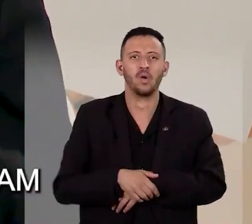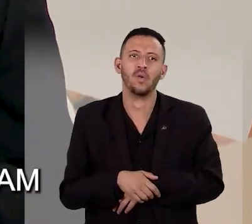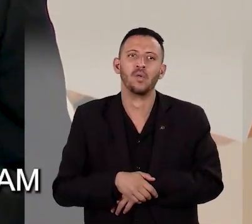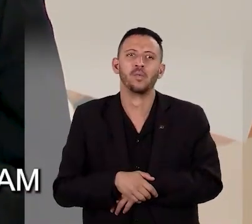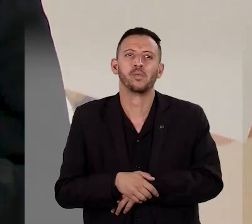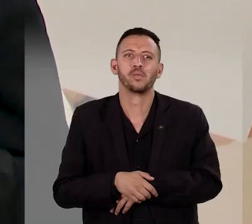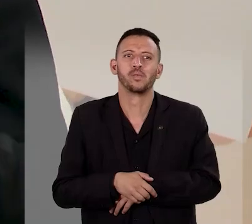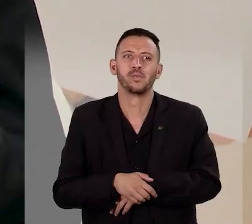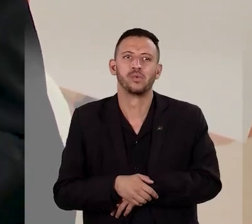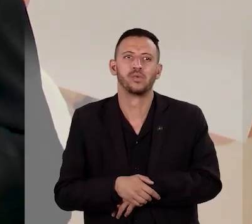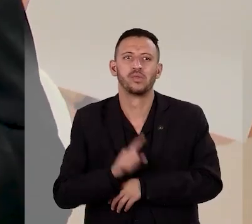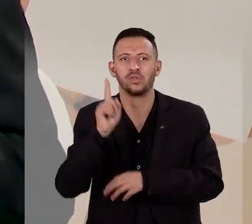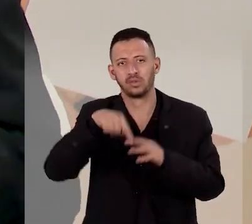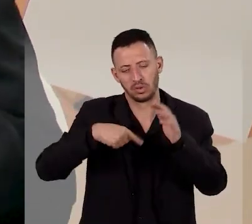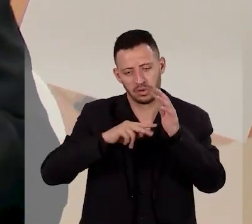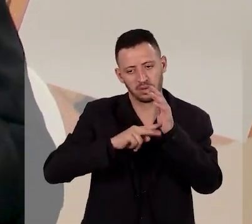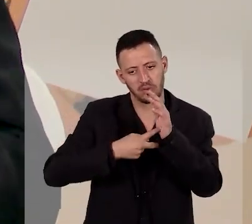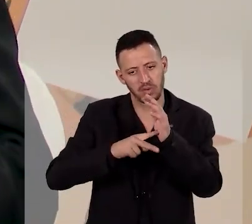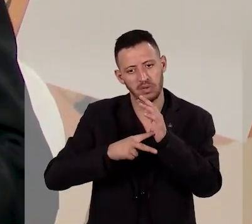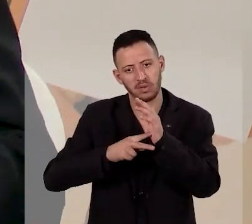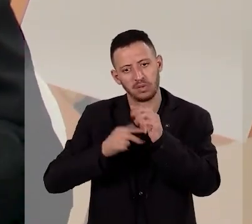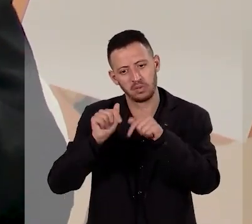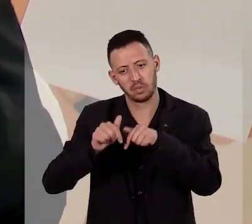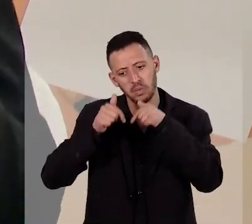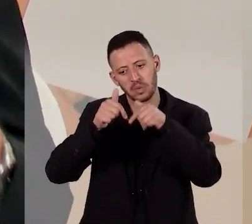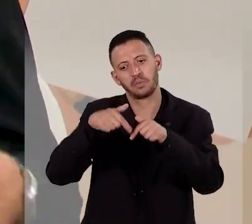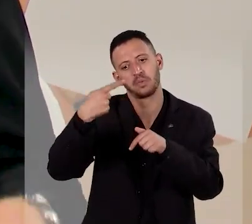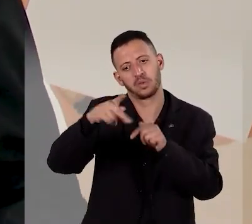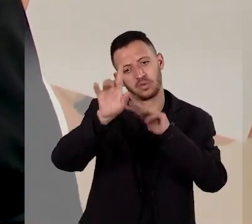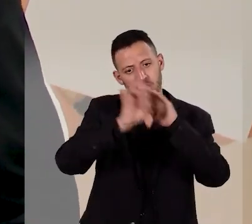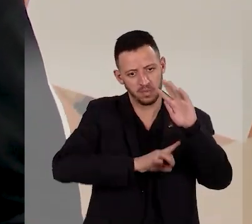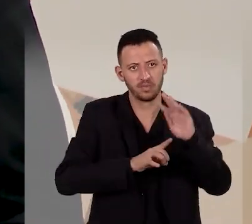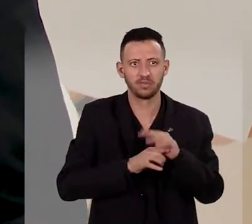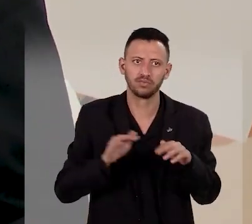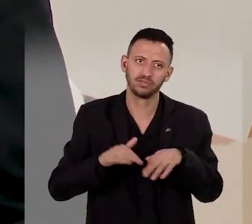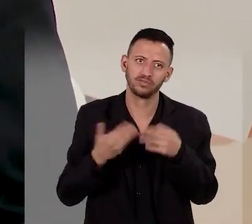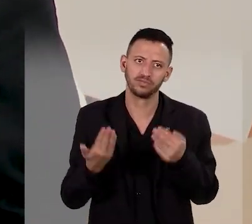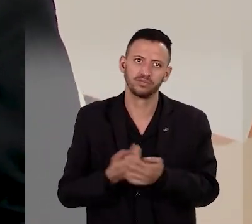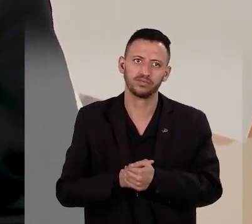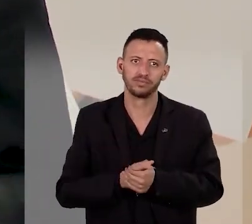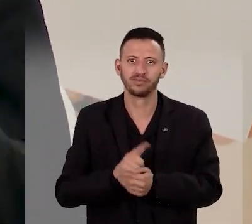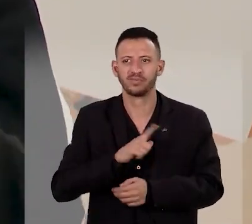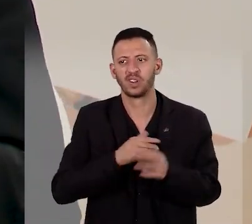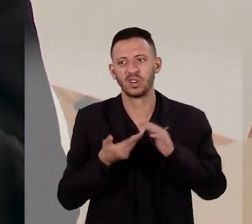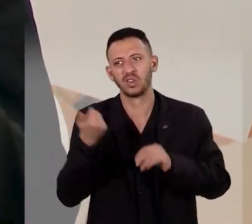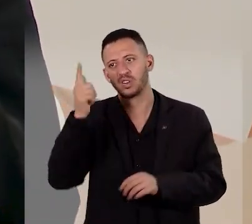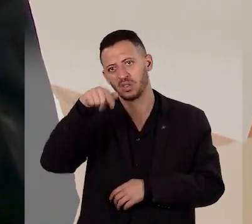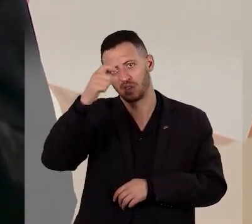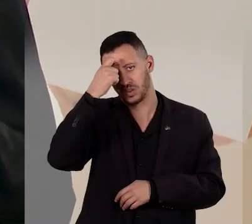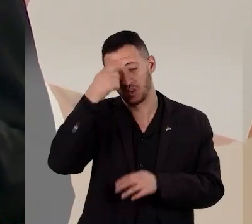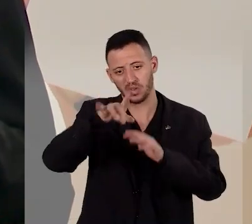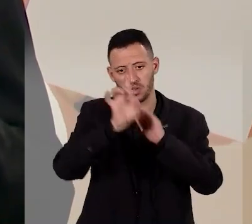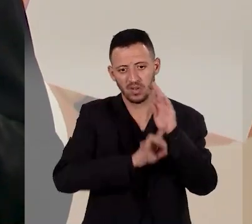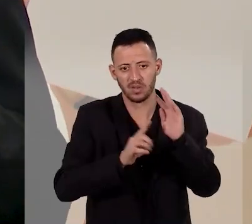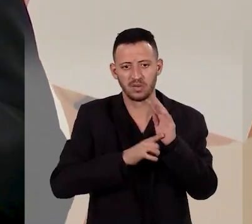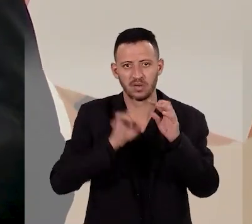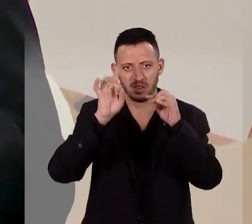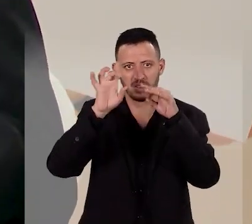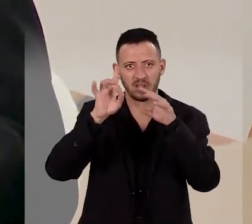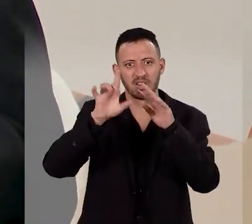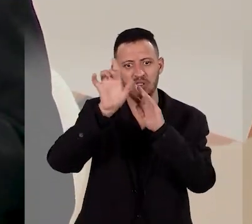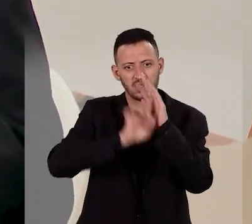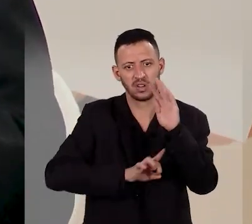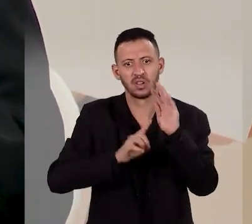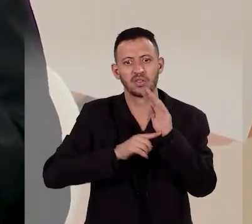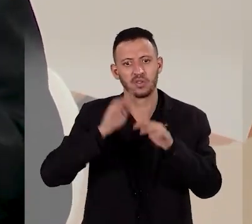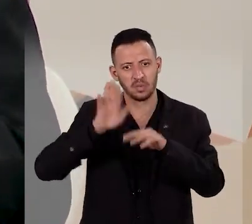se organizaram, né, em sindicatos e reivindicaram direitos. Então, ter essa consciência de que os